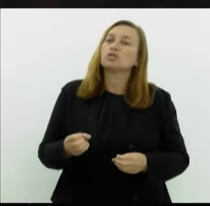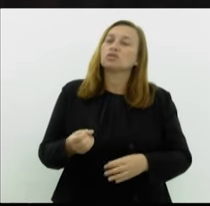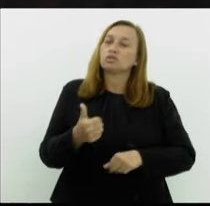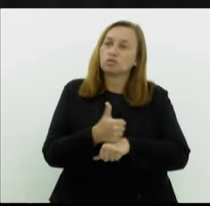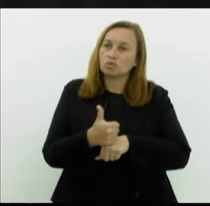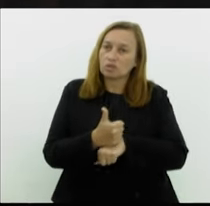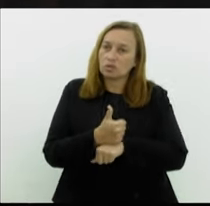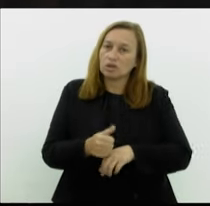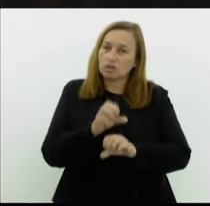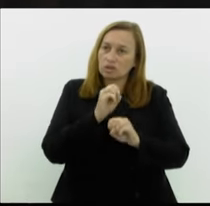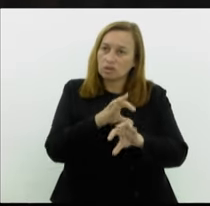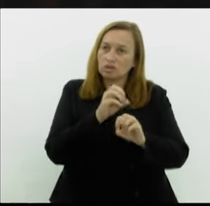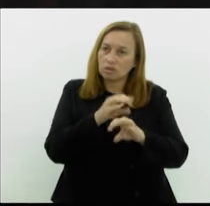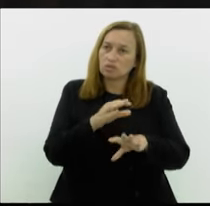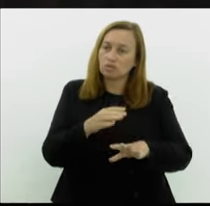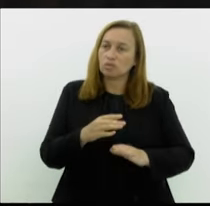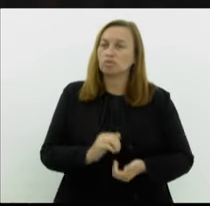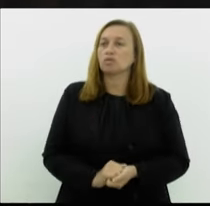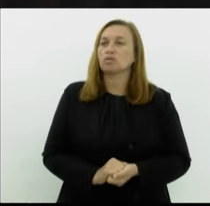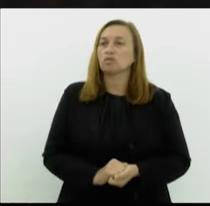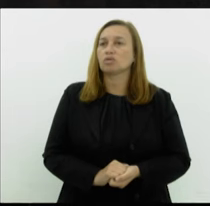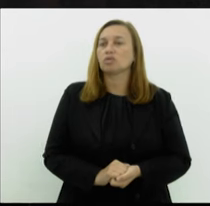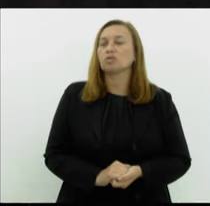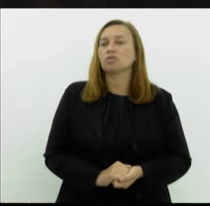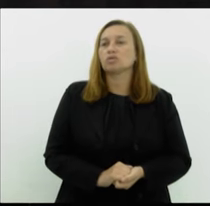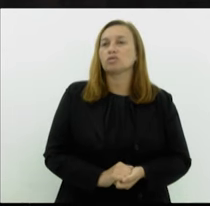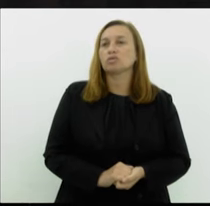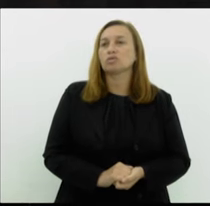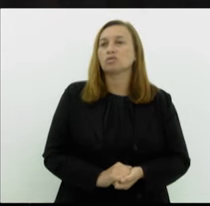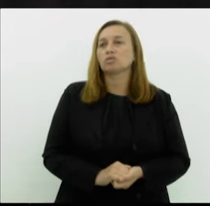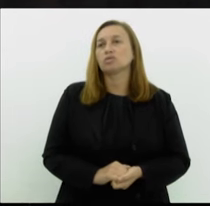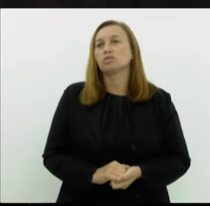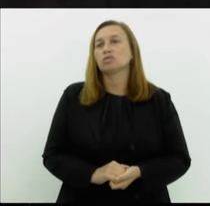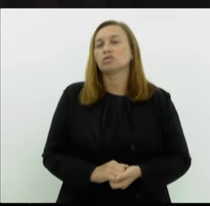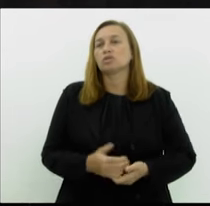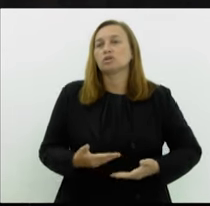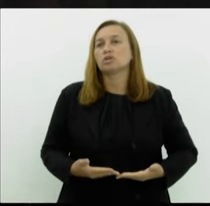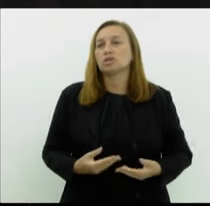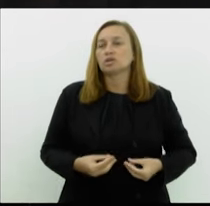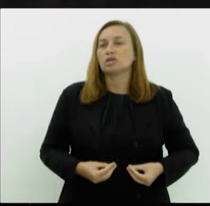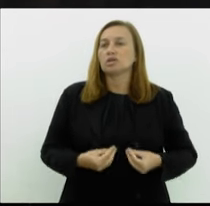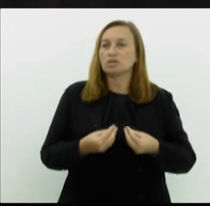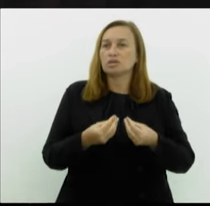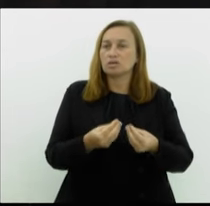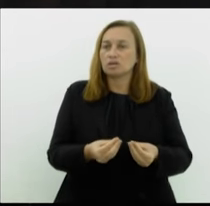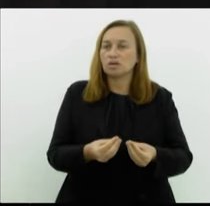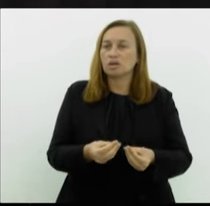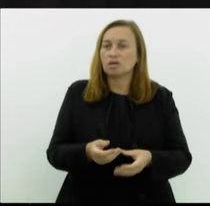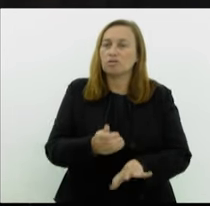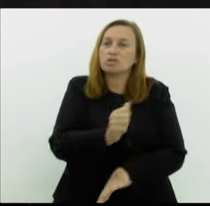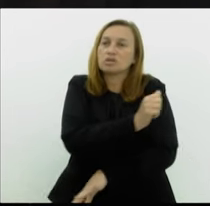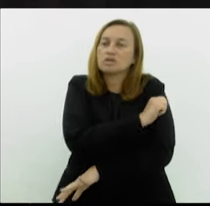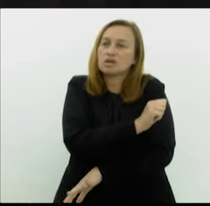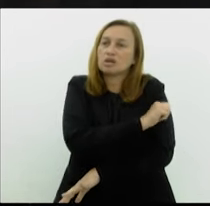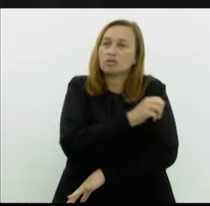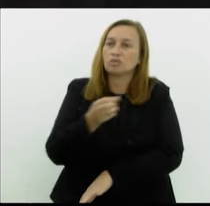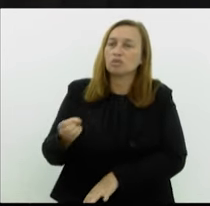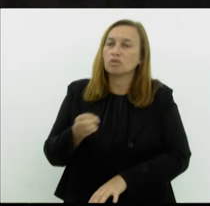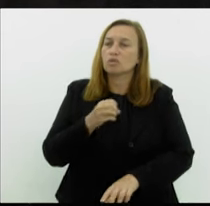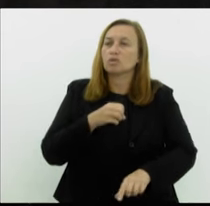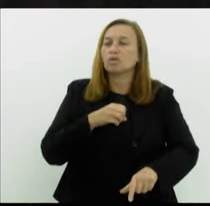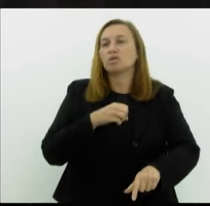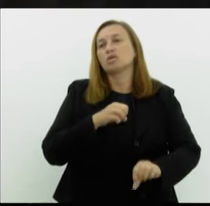profissionais de educação que cumprem o dever de entregar para as filhas e filhos da classe trabalhadora educação pública